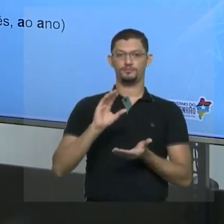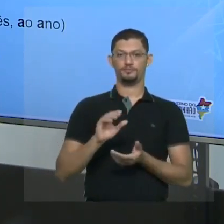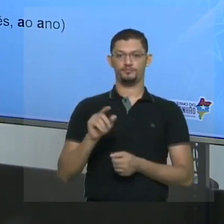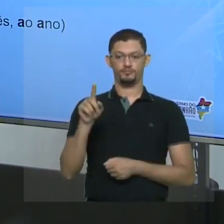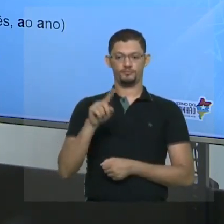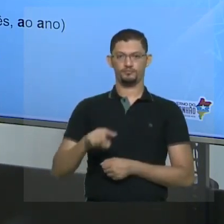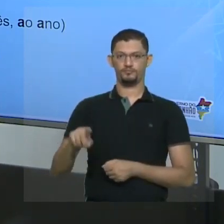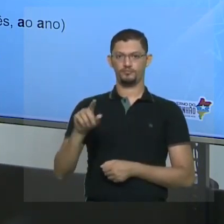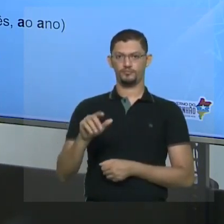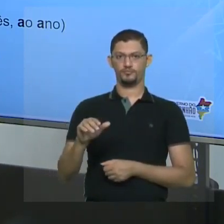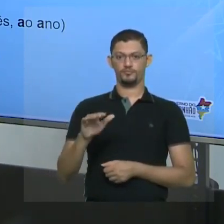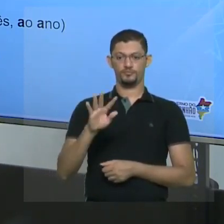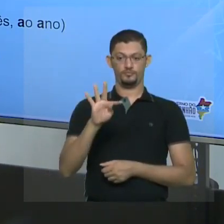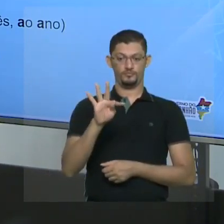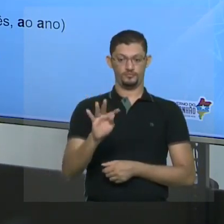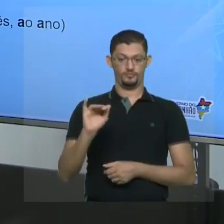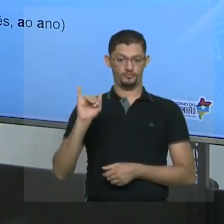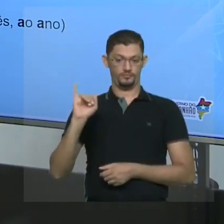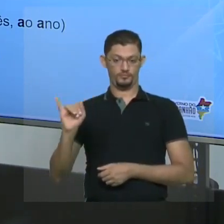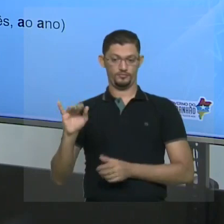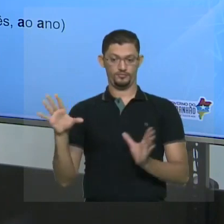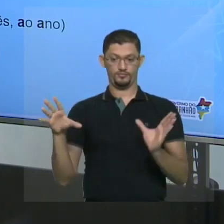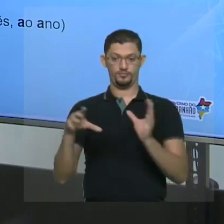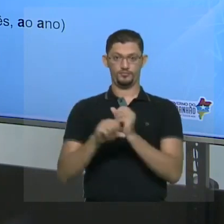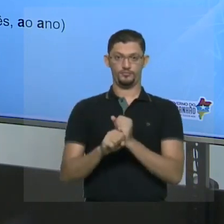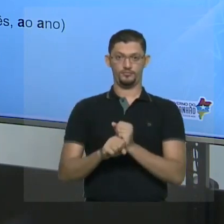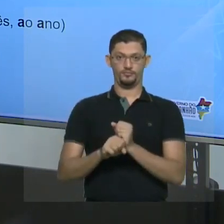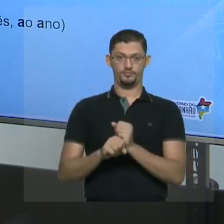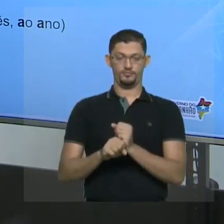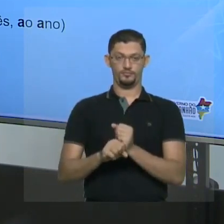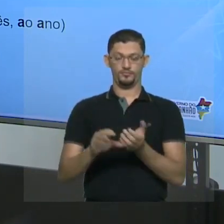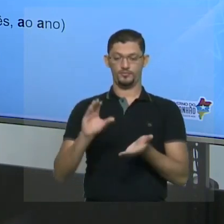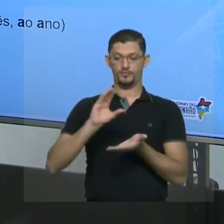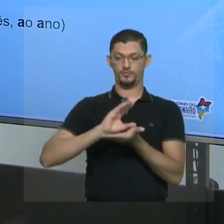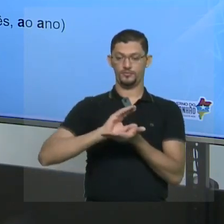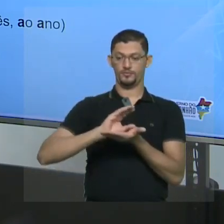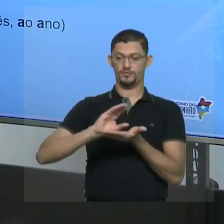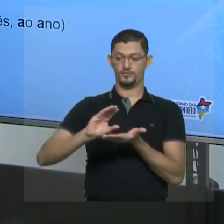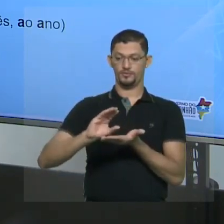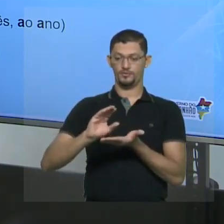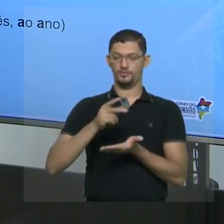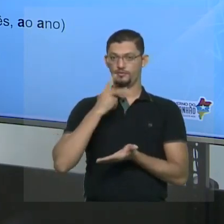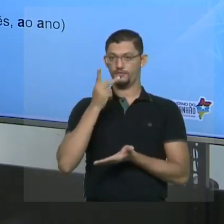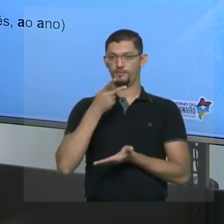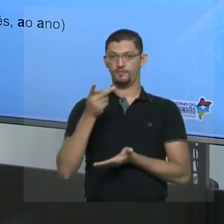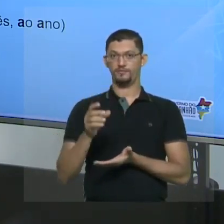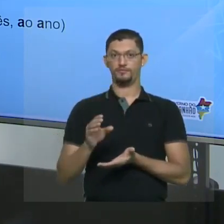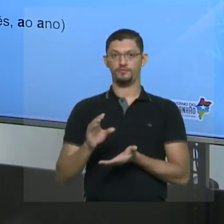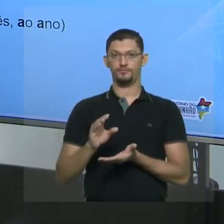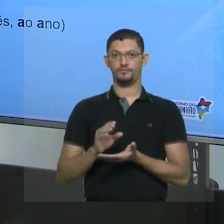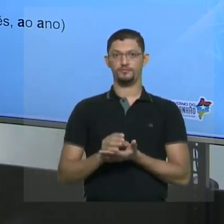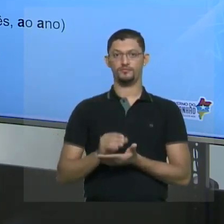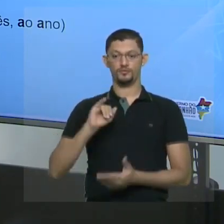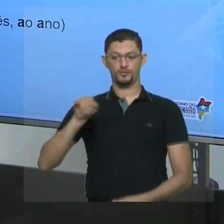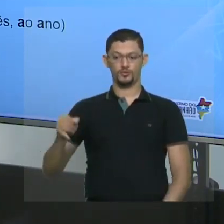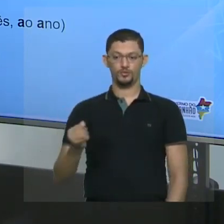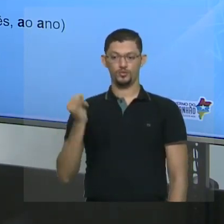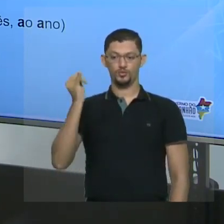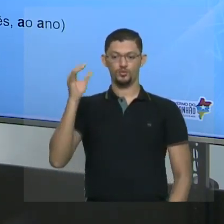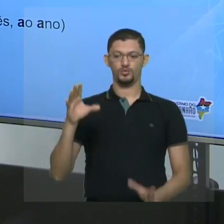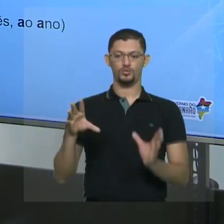T, taxa e tempo, tem que ser no mesmo, na mesma unidade. E o meu montante, como eu já falei, vai ser o juro junto com